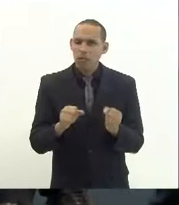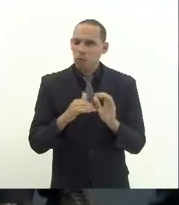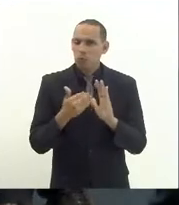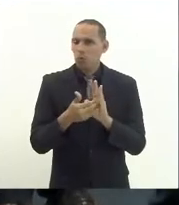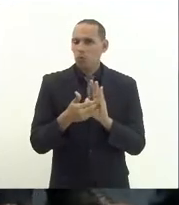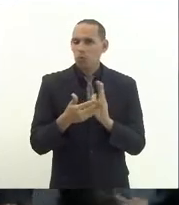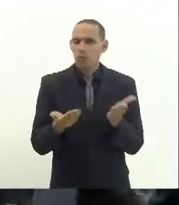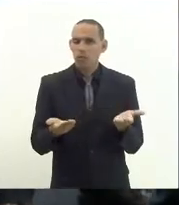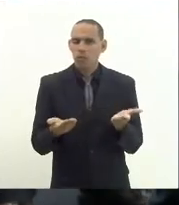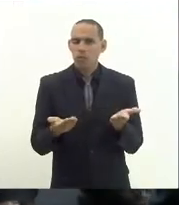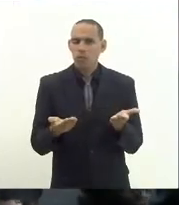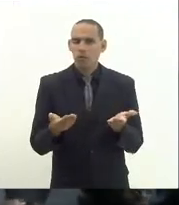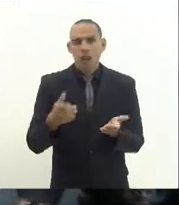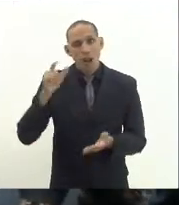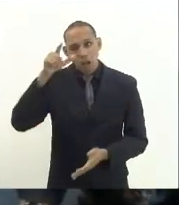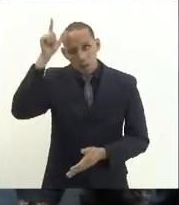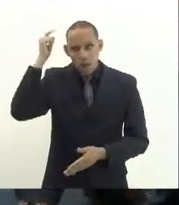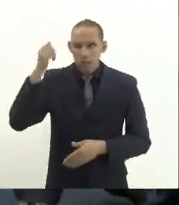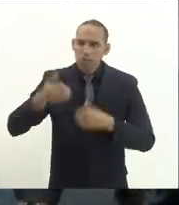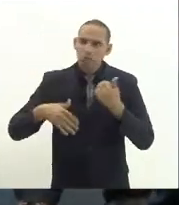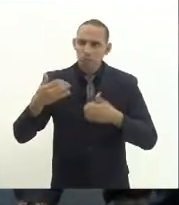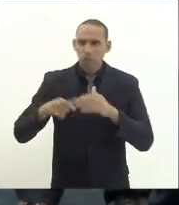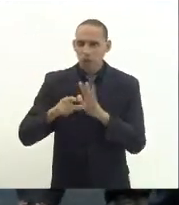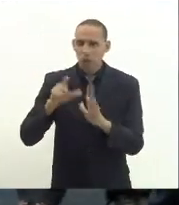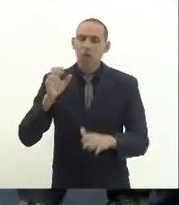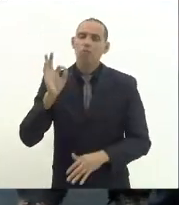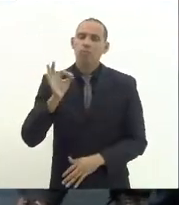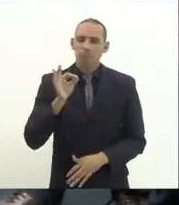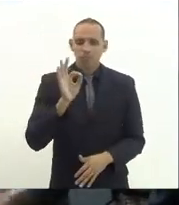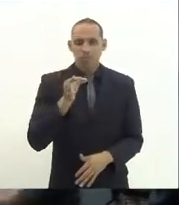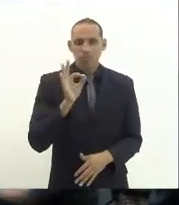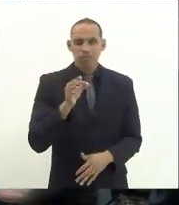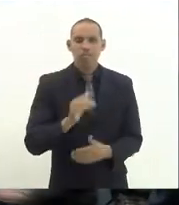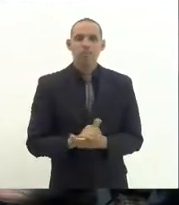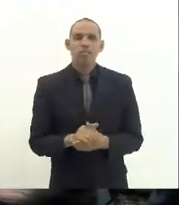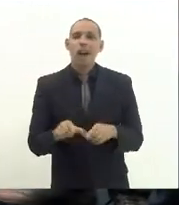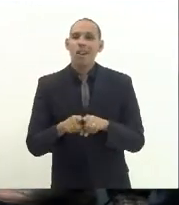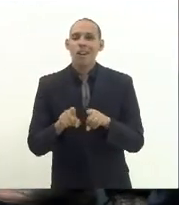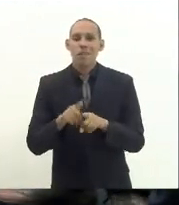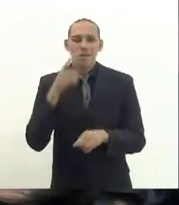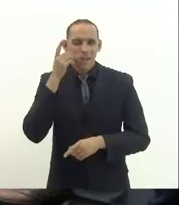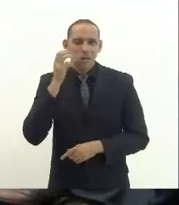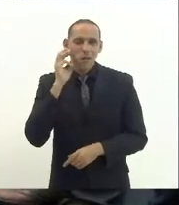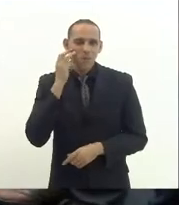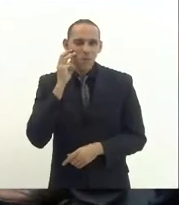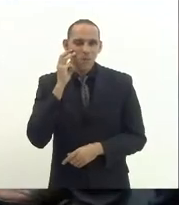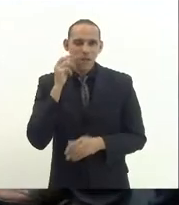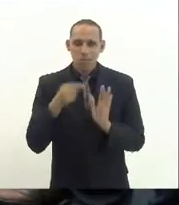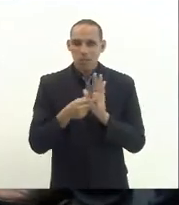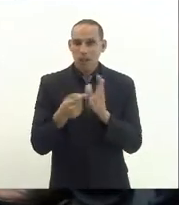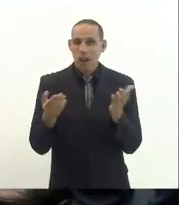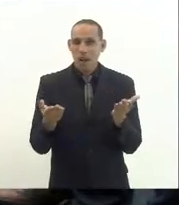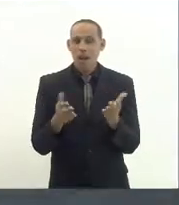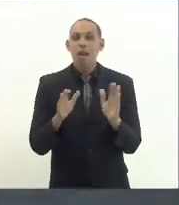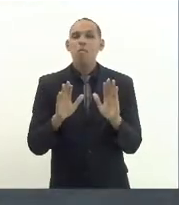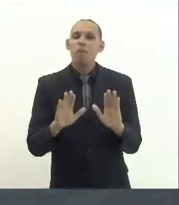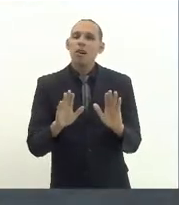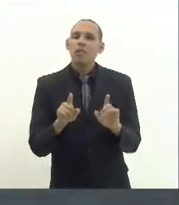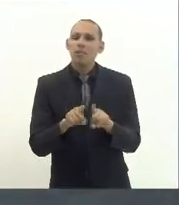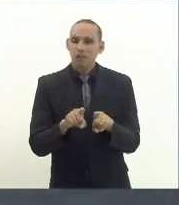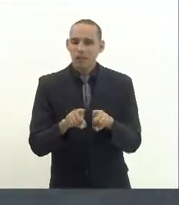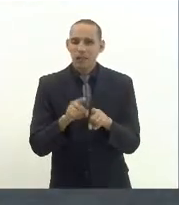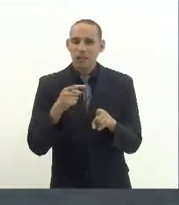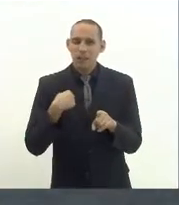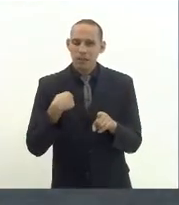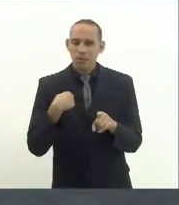na forma como nos Paulo diz pois daqui entre o homem EA Ria do deputado waldeck que acabou de se apresentar mas eu